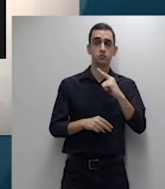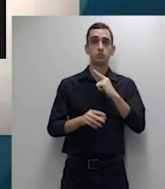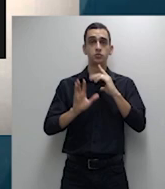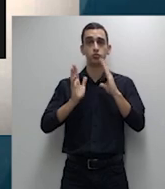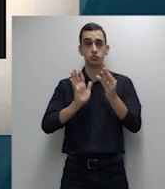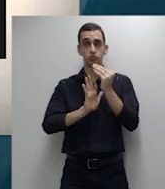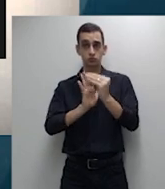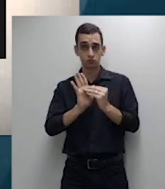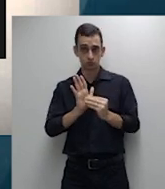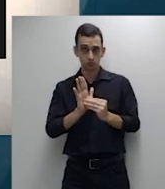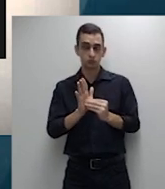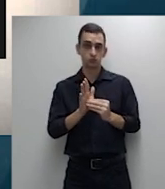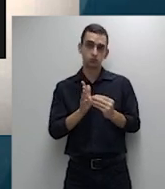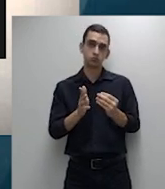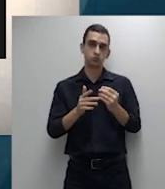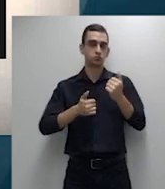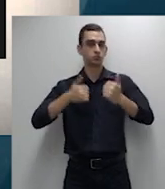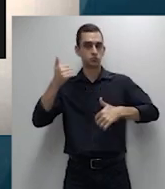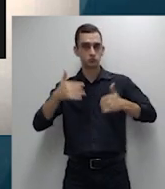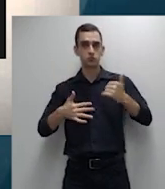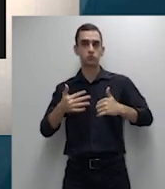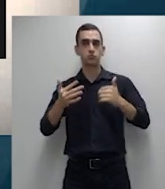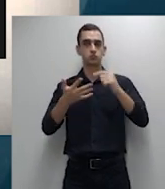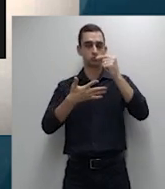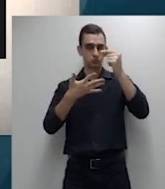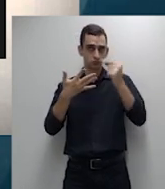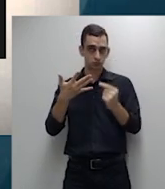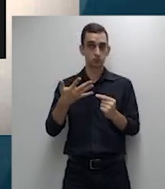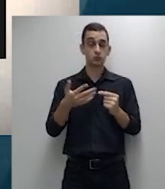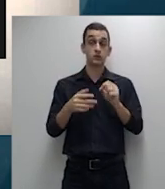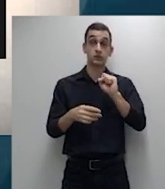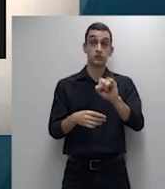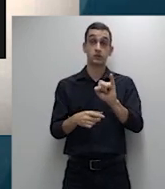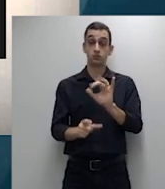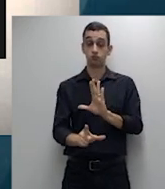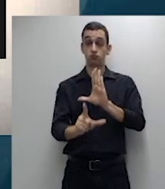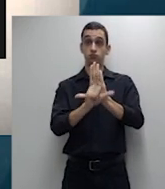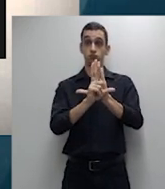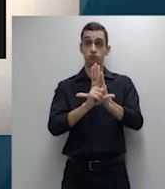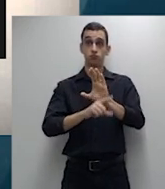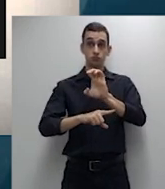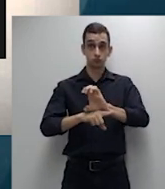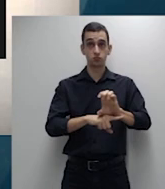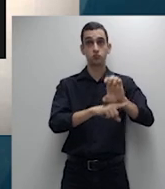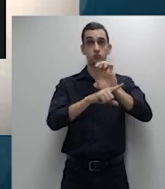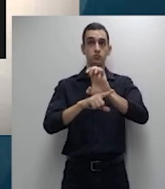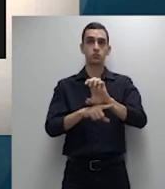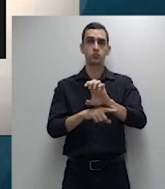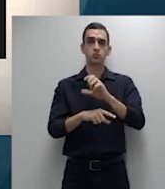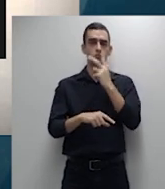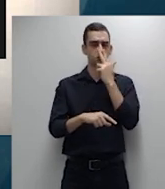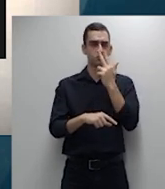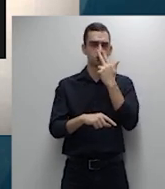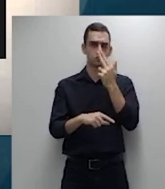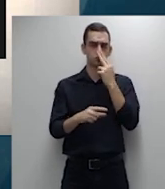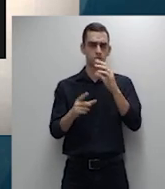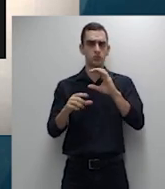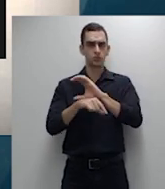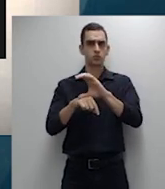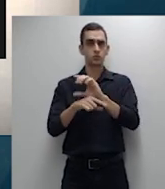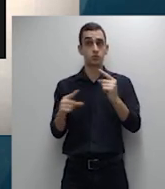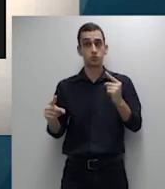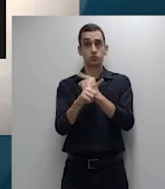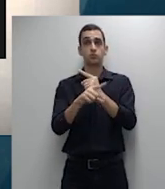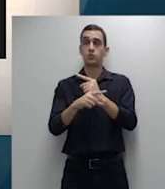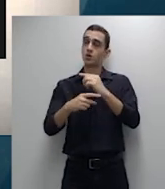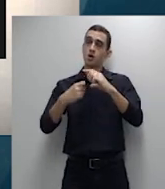o elogio uma hora se aquela lei estadual gaúcha é incondicional portanto não se aplica Eu acho que